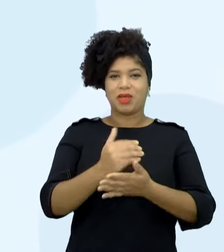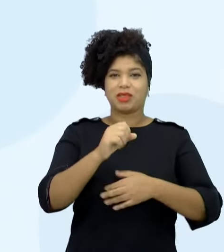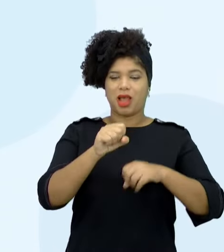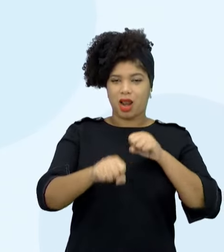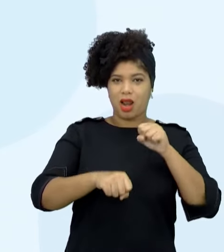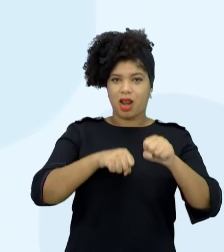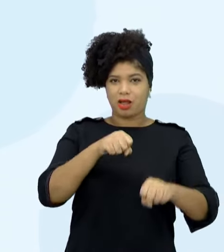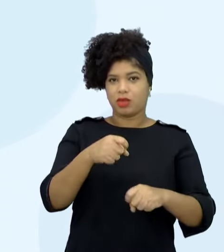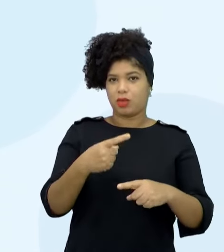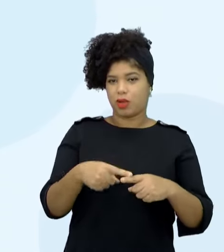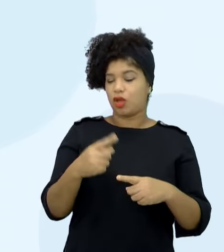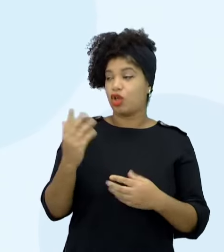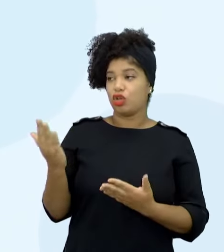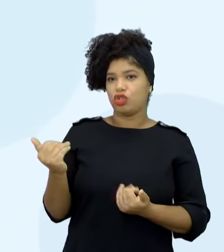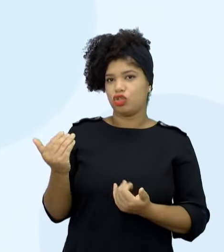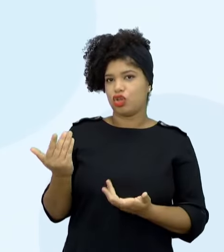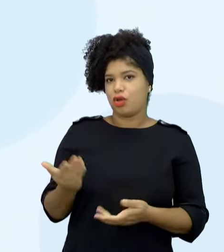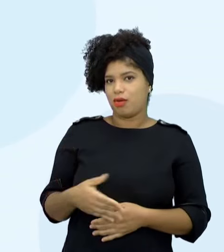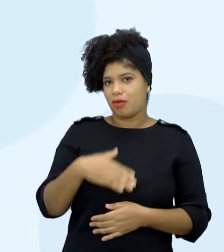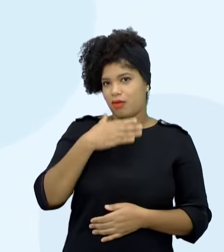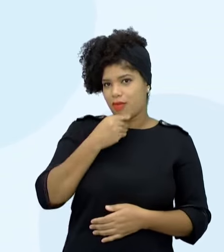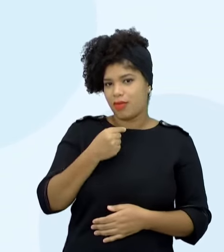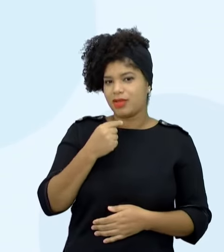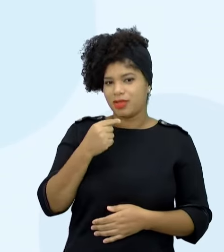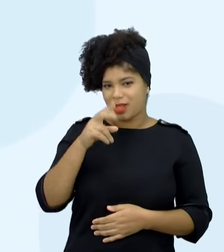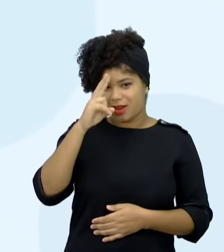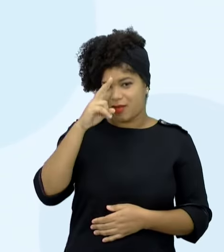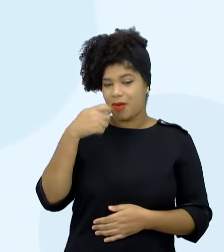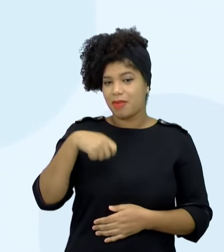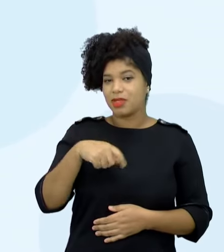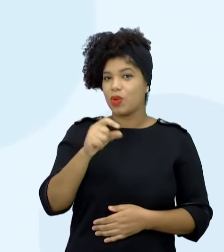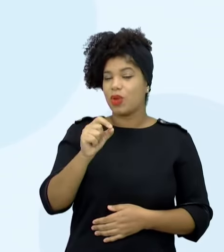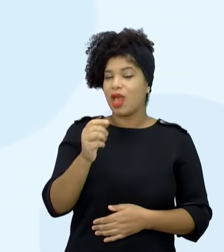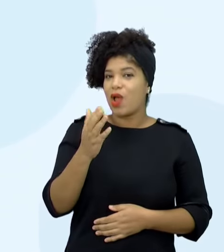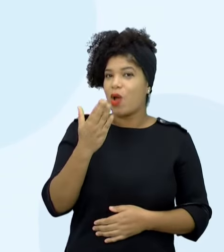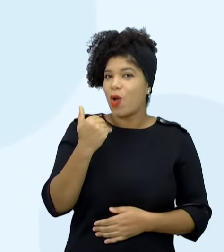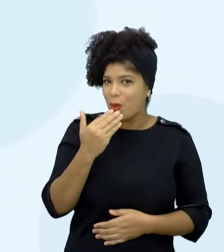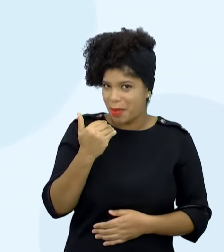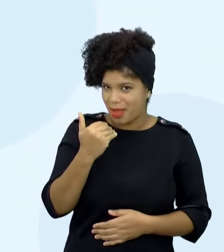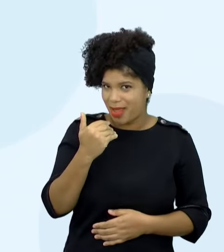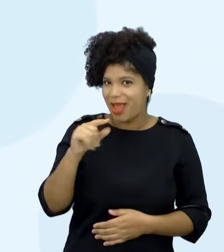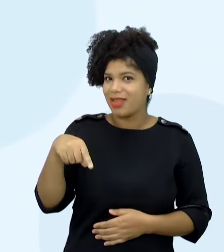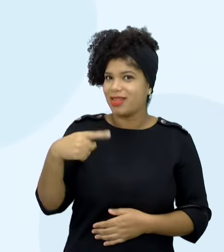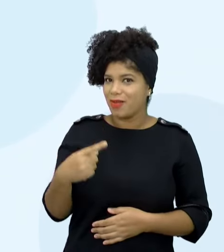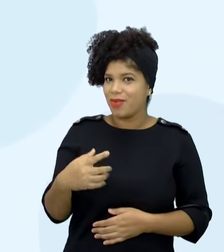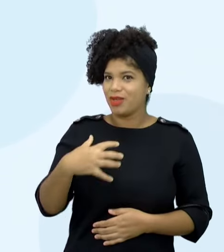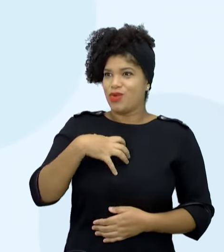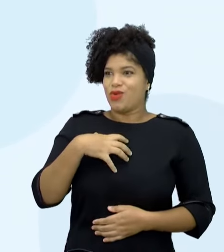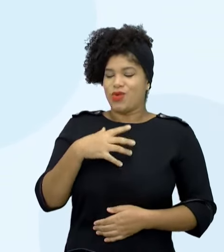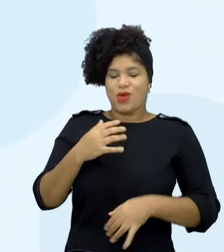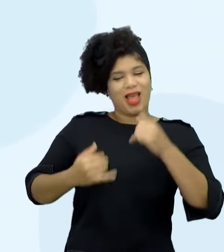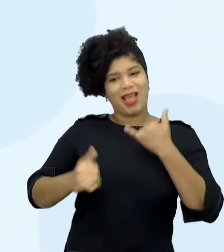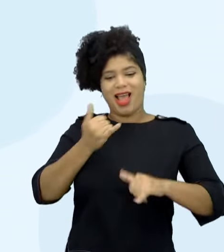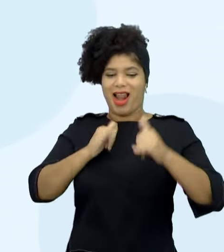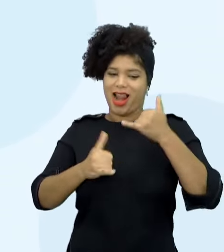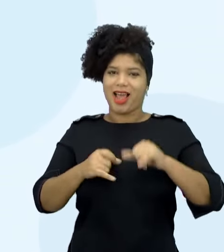o rapazinho aqui, ele precisou comer, você lembra que ele precisava de alimentação lá? Ele usa também uma energia